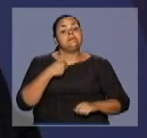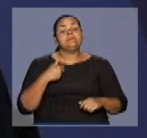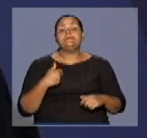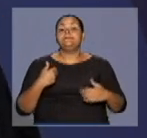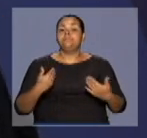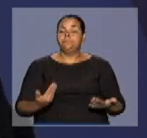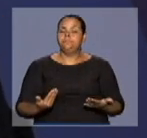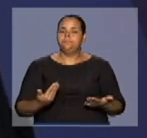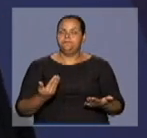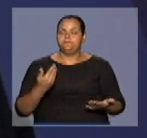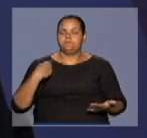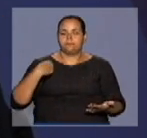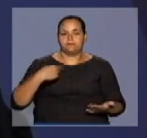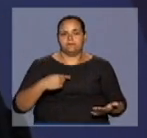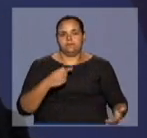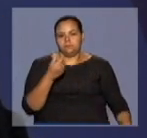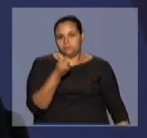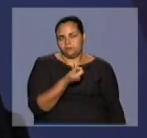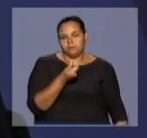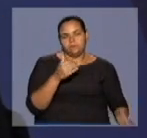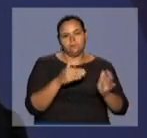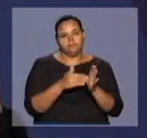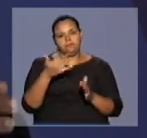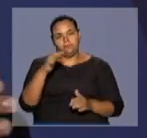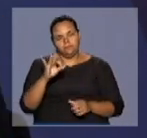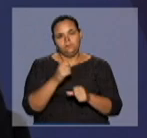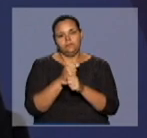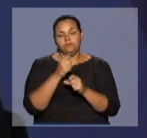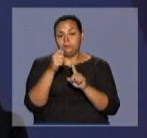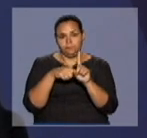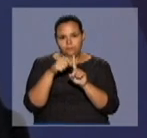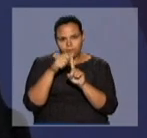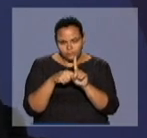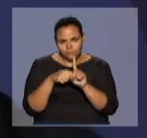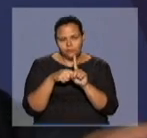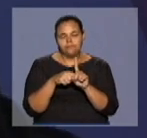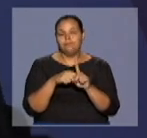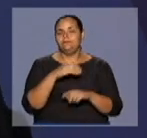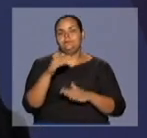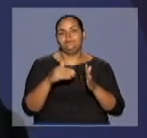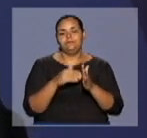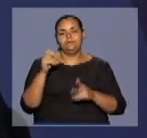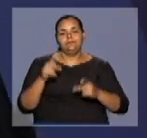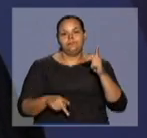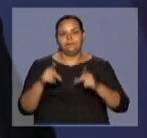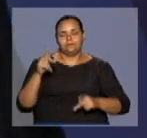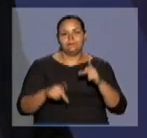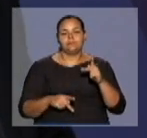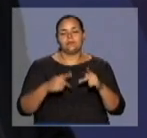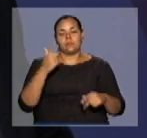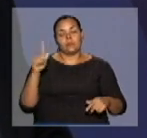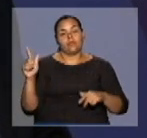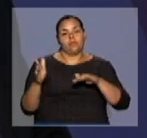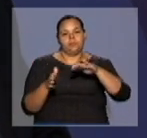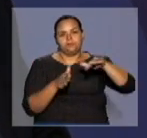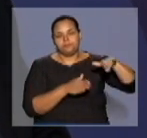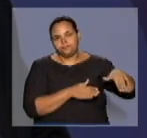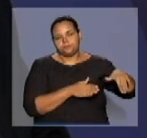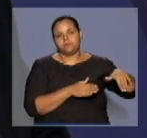dentro de, eu diria, de 6 a 10 meses, vacinar toda a população. Isso é muito importante. O outro